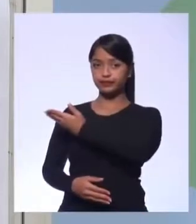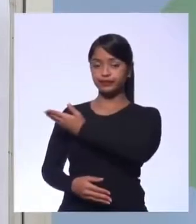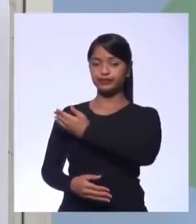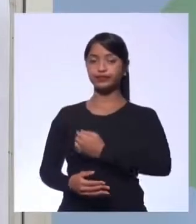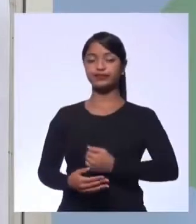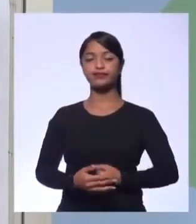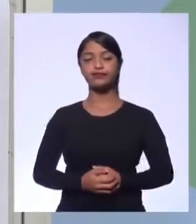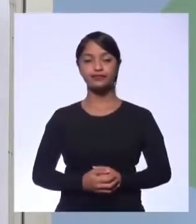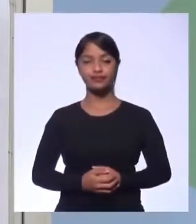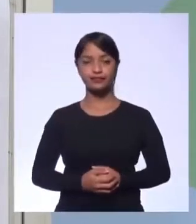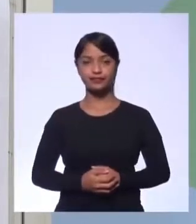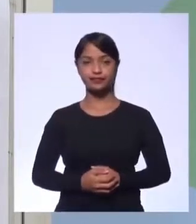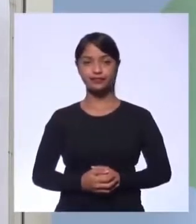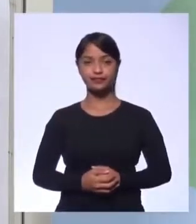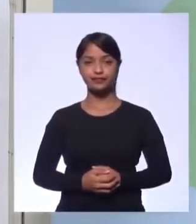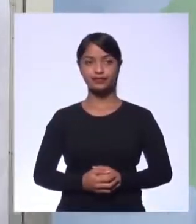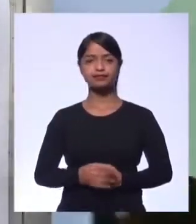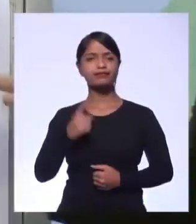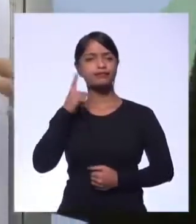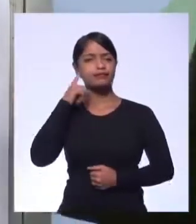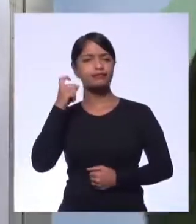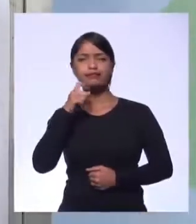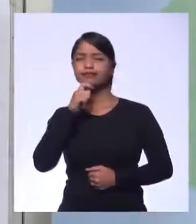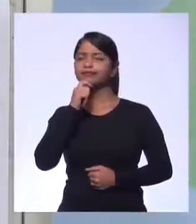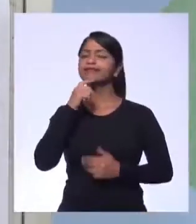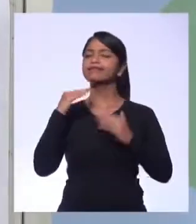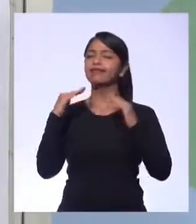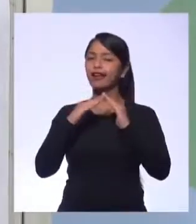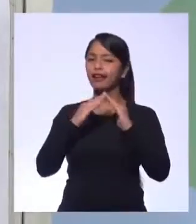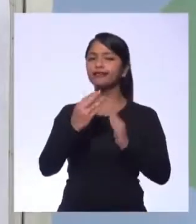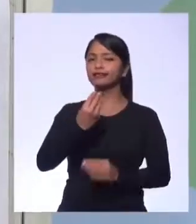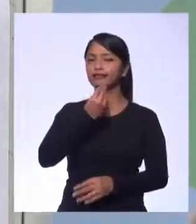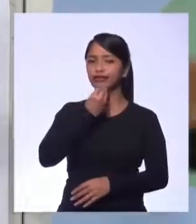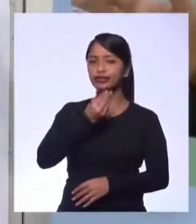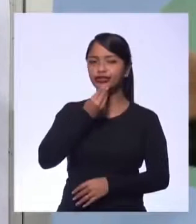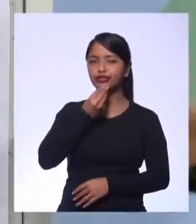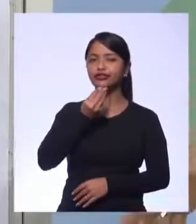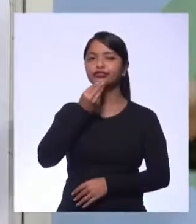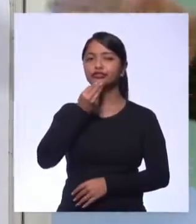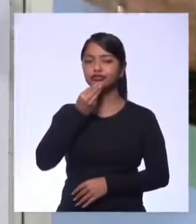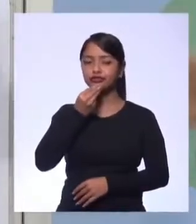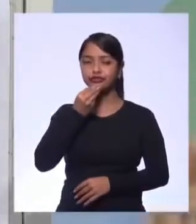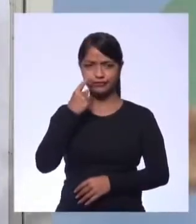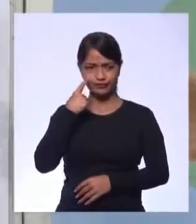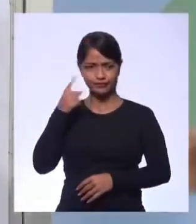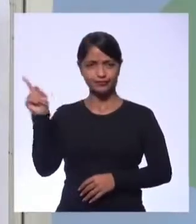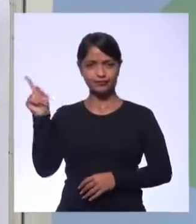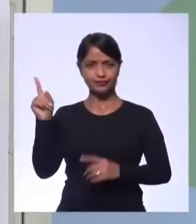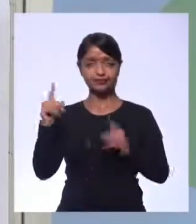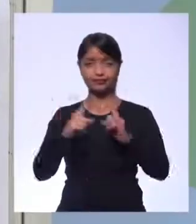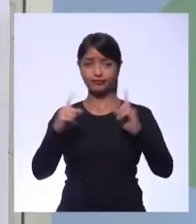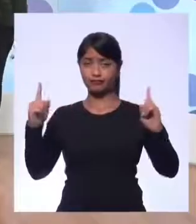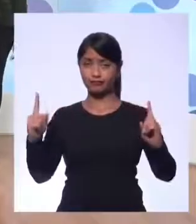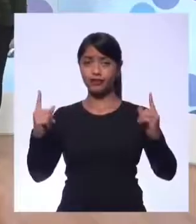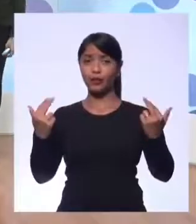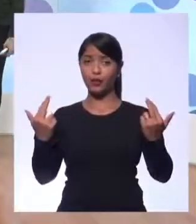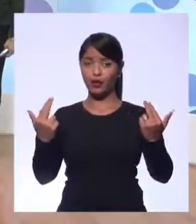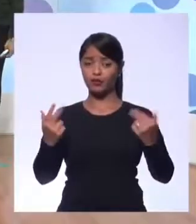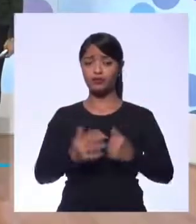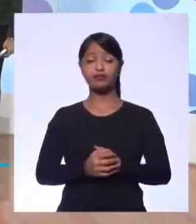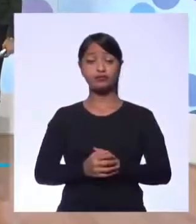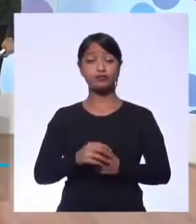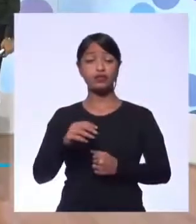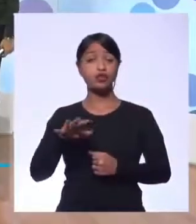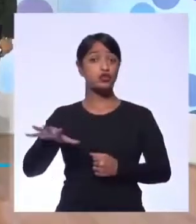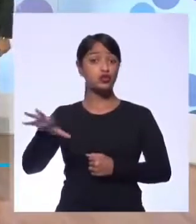bem. Até que escuta olá em casa, hein? Vocês viram que elas têm aí o mesmo tamanho. Pedro, 1. Isabela,